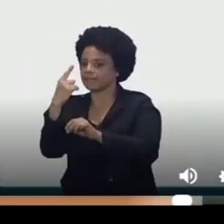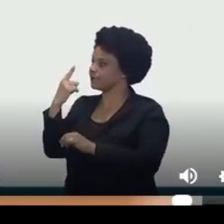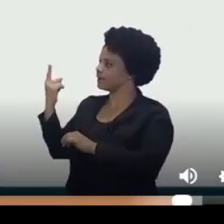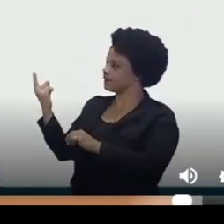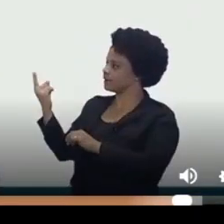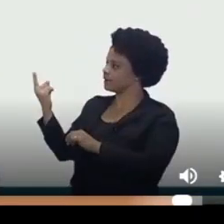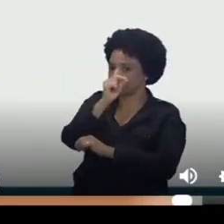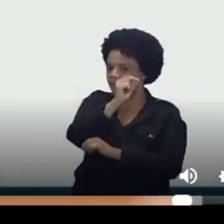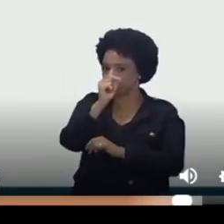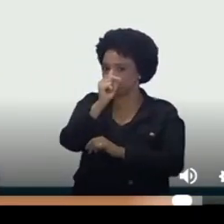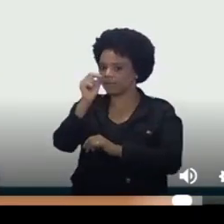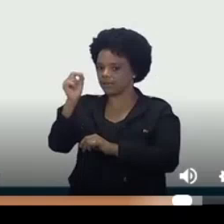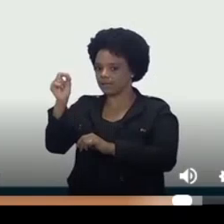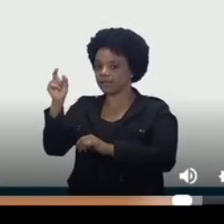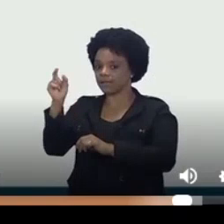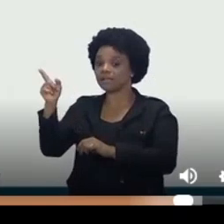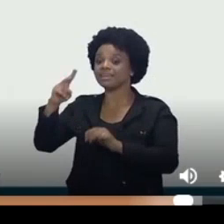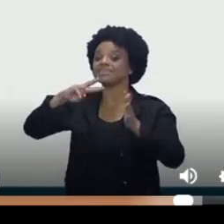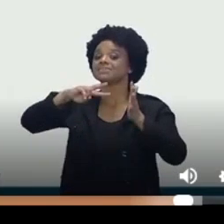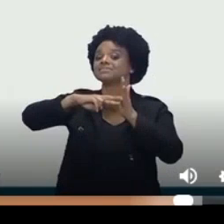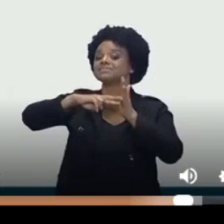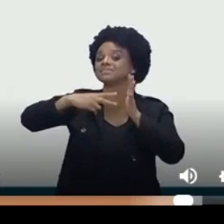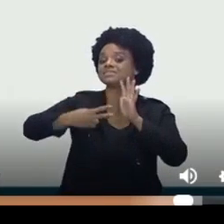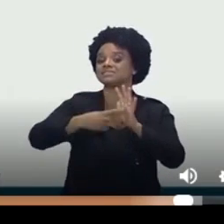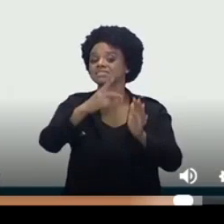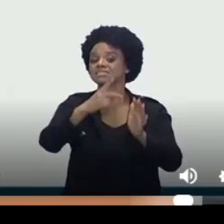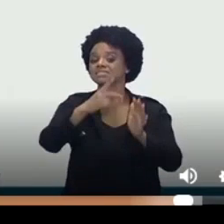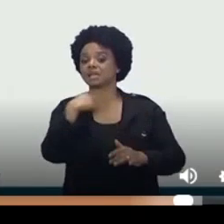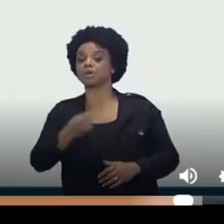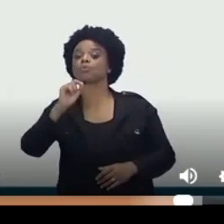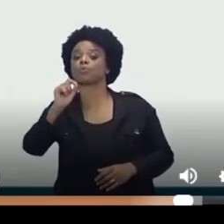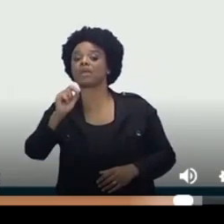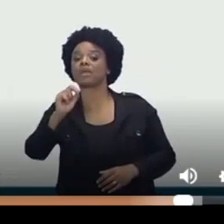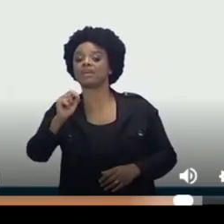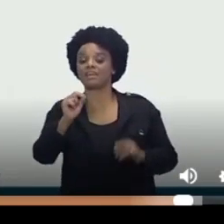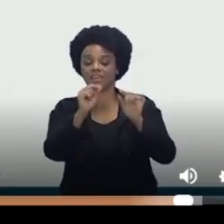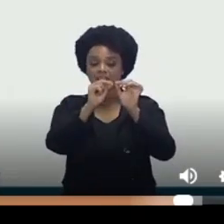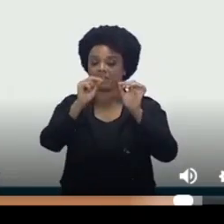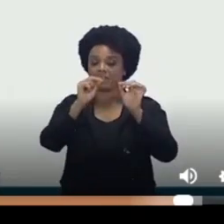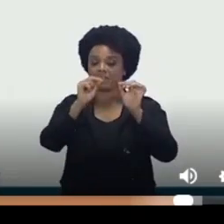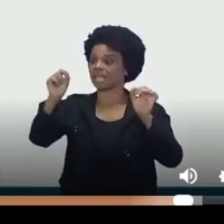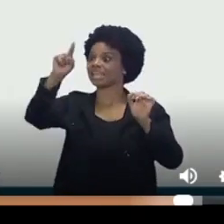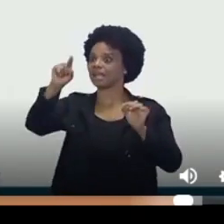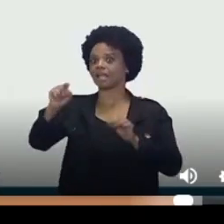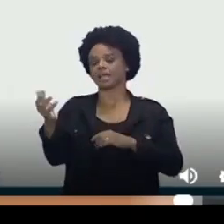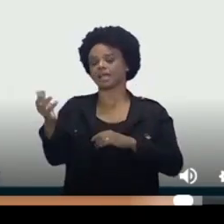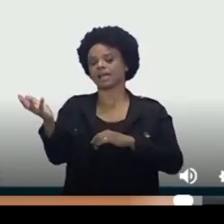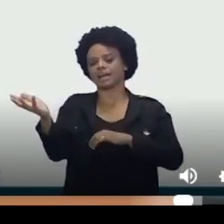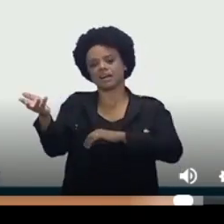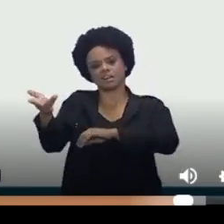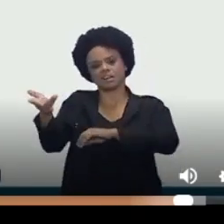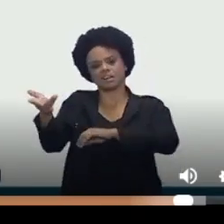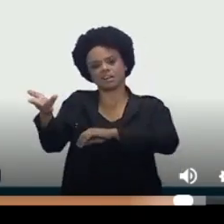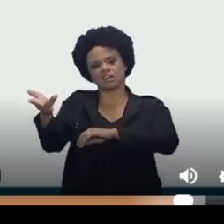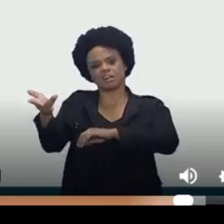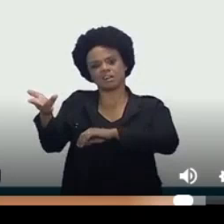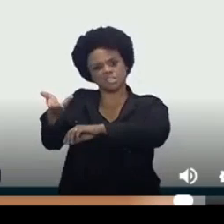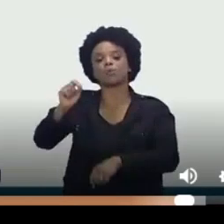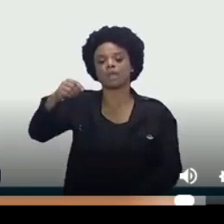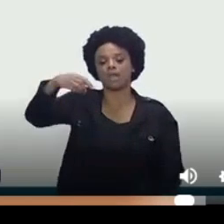aqui, essa significa para nós a aceleração, ok? Essa reta significa aceleração em quem?